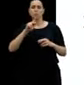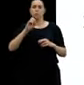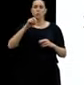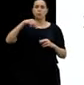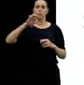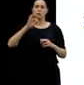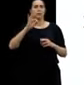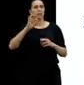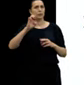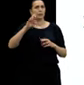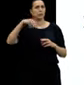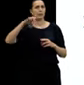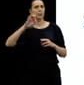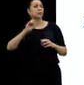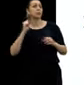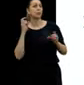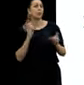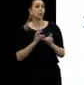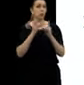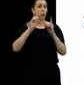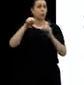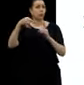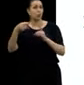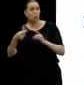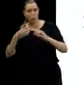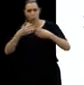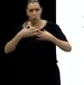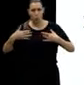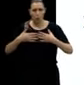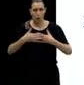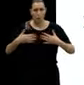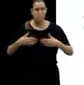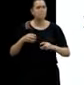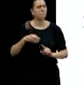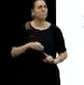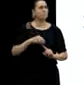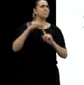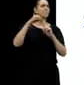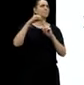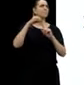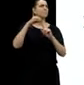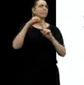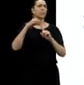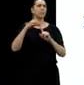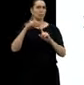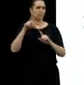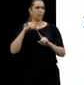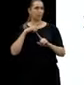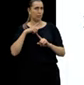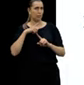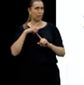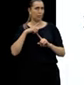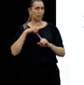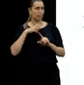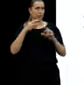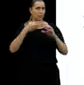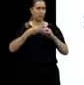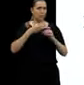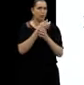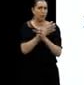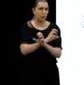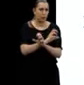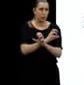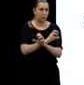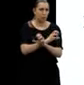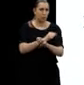que são encontradas em outros tecidos, mas, principalmente, elas vão estar na medula óssea